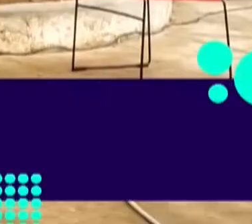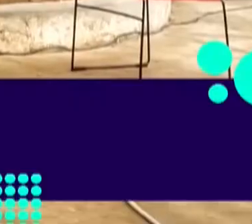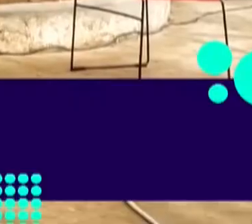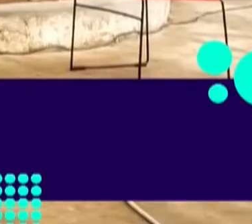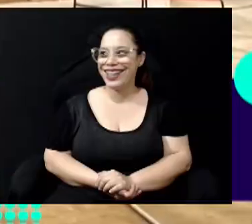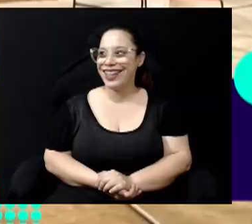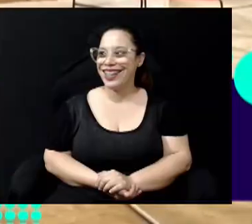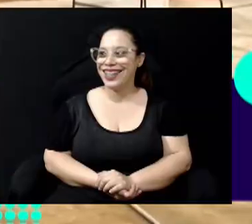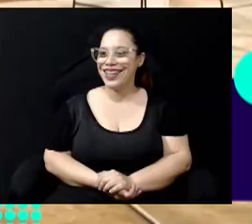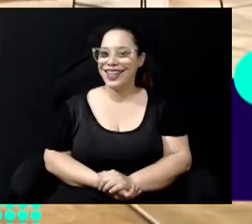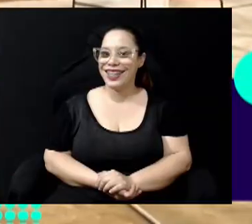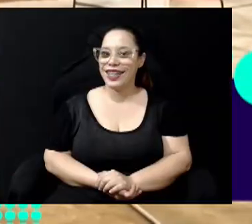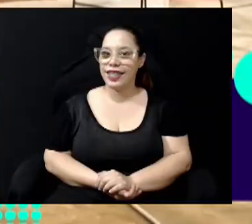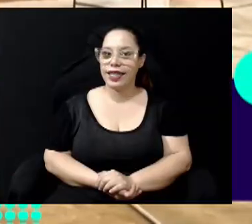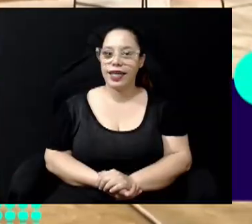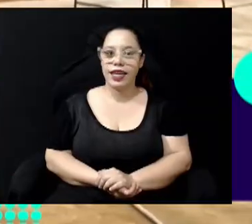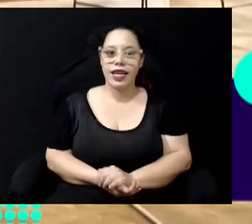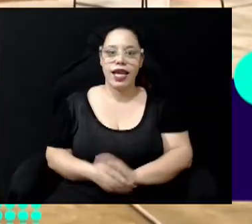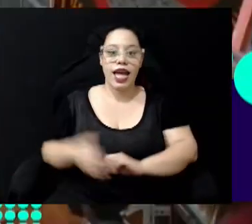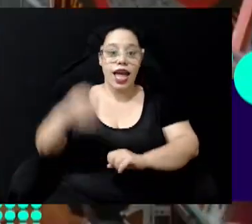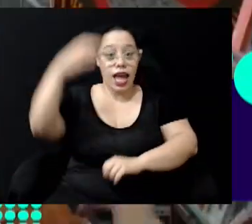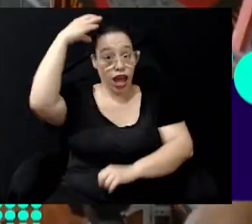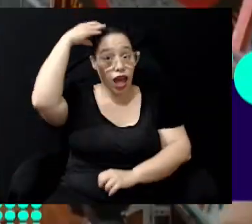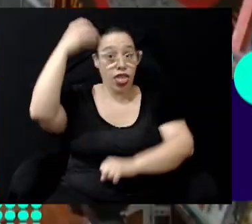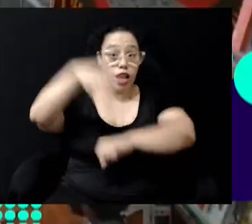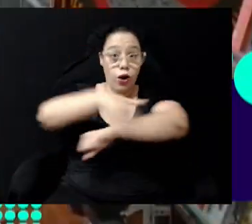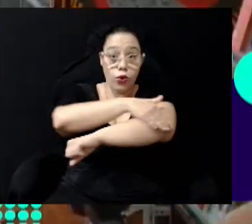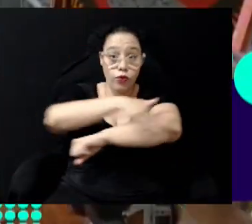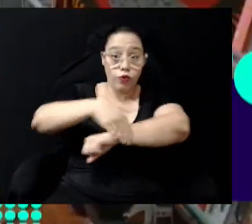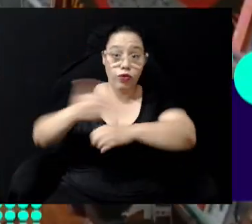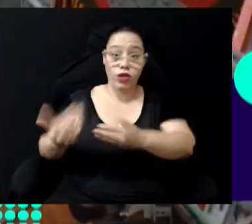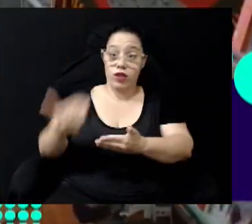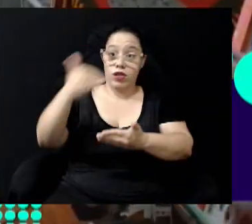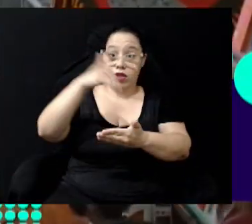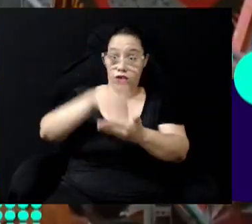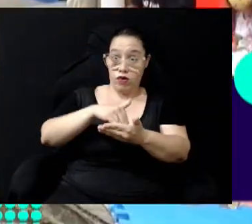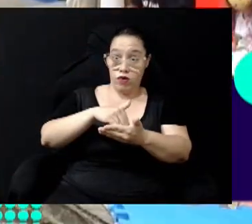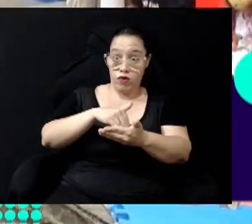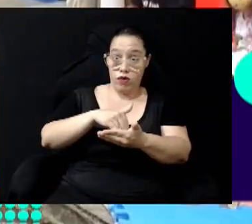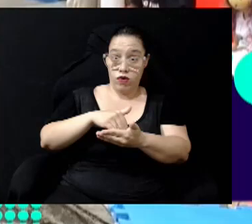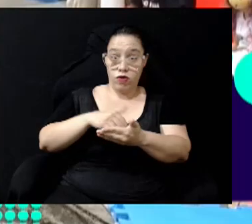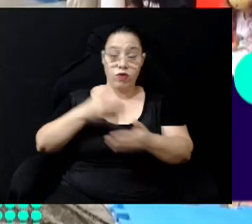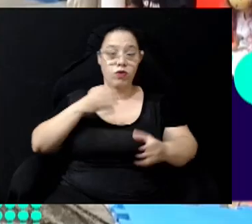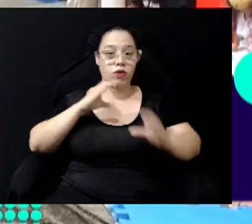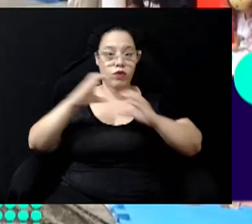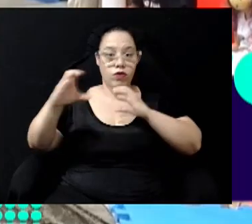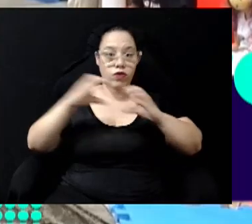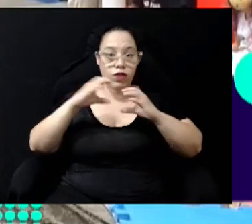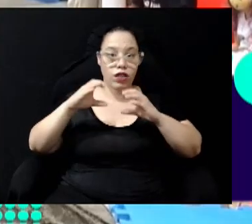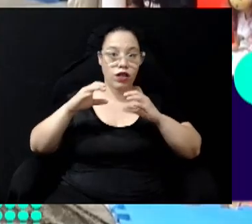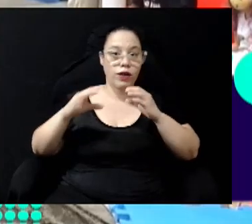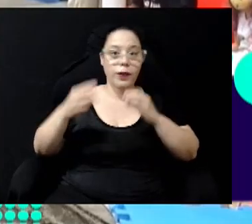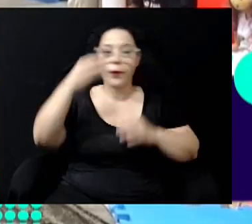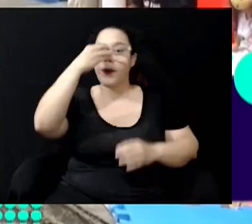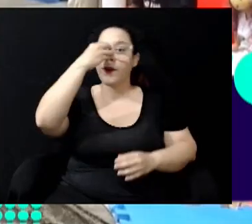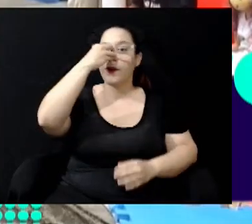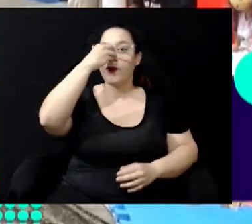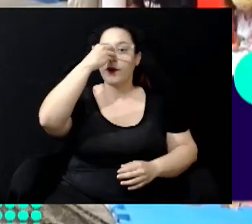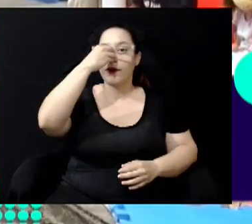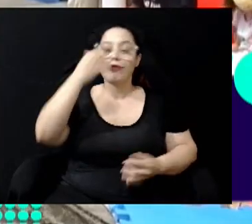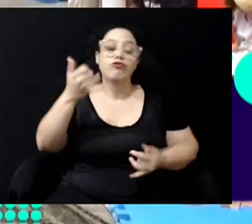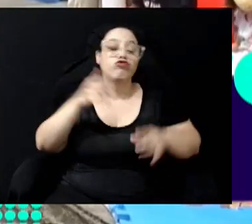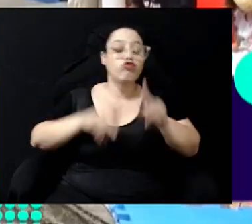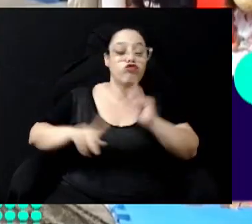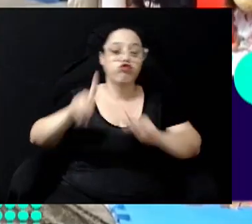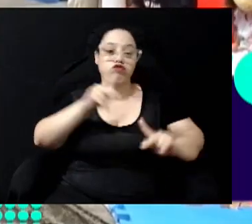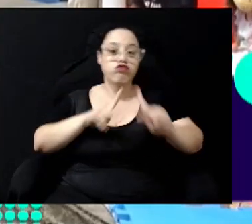Shakespeare. Rei na Rua. Rei na Rua traz para a cena uma narrativa circense de forma popular, um